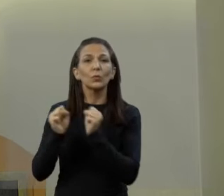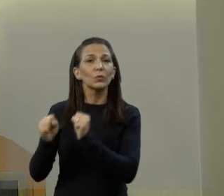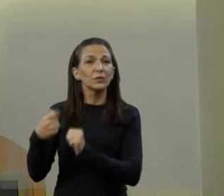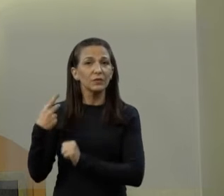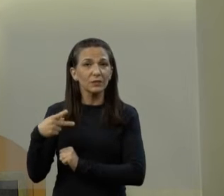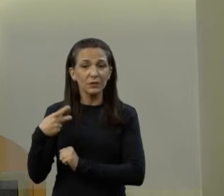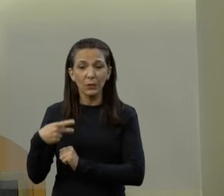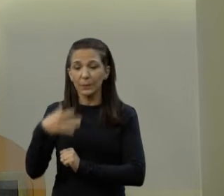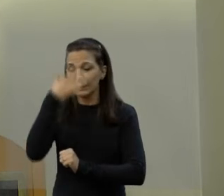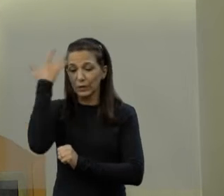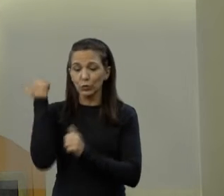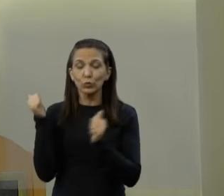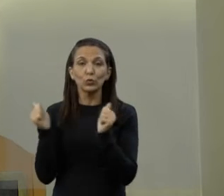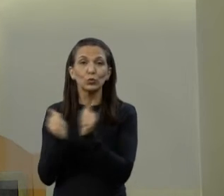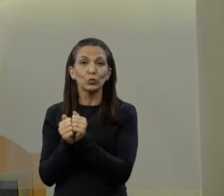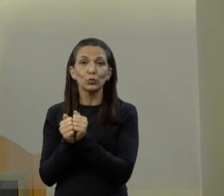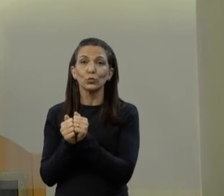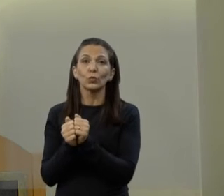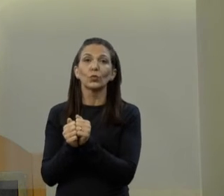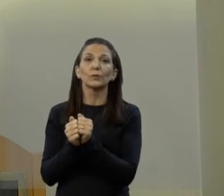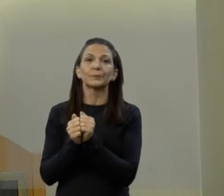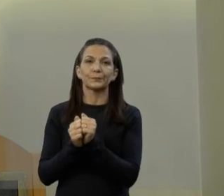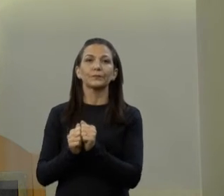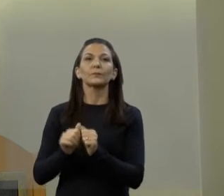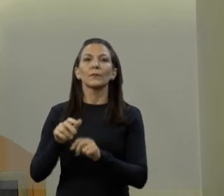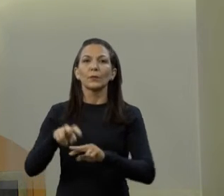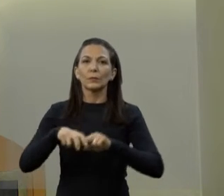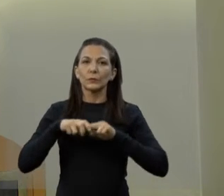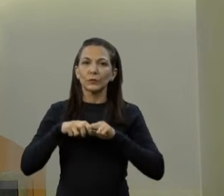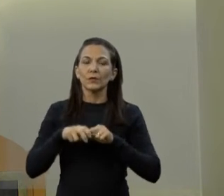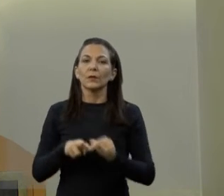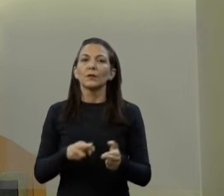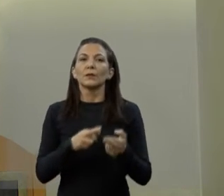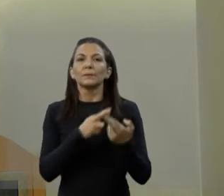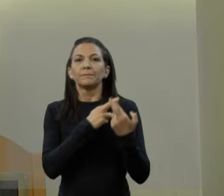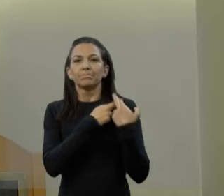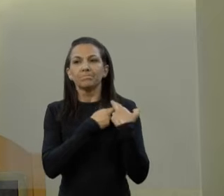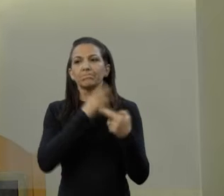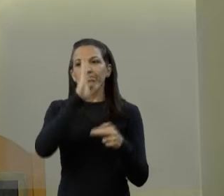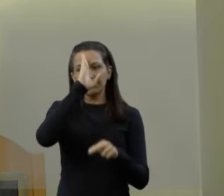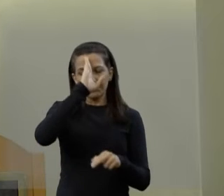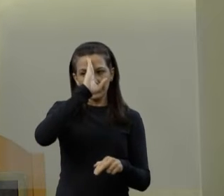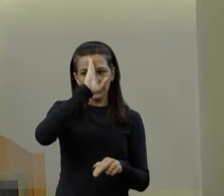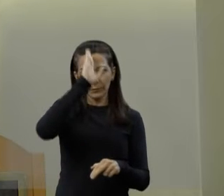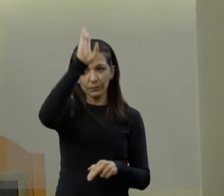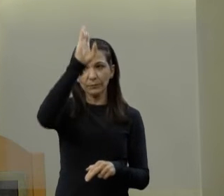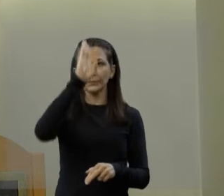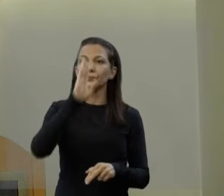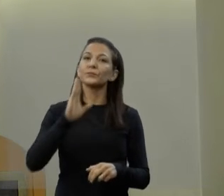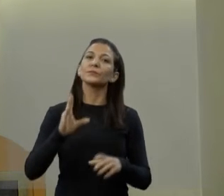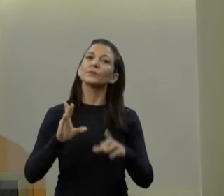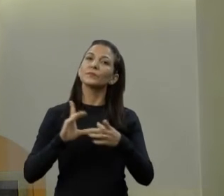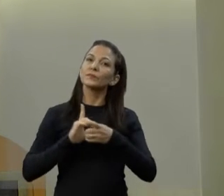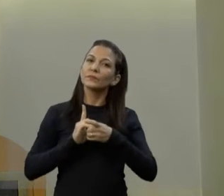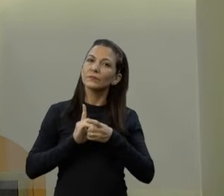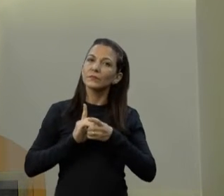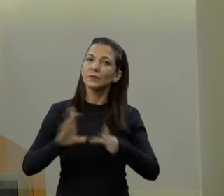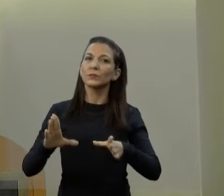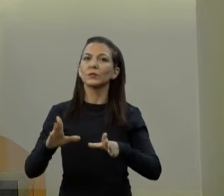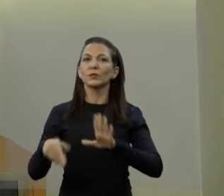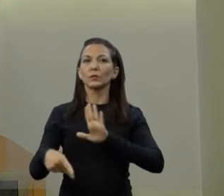u e de maneira que o responsável primordial na democracia